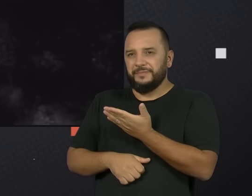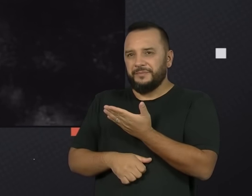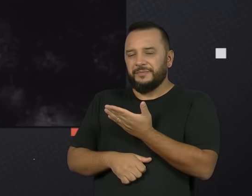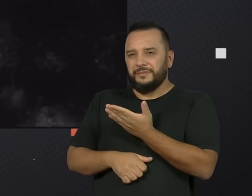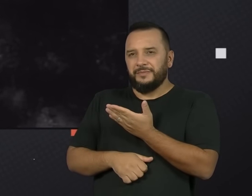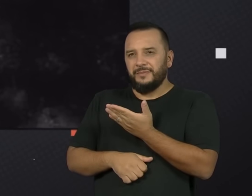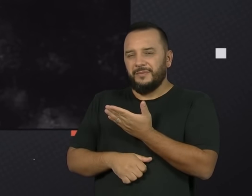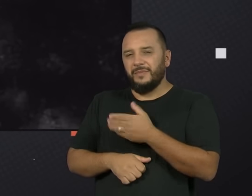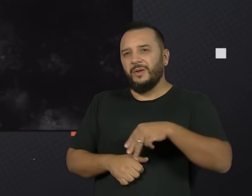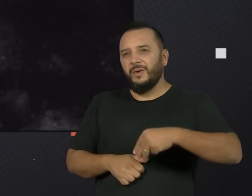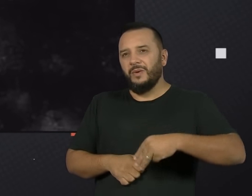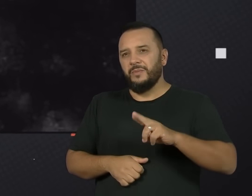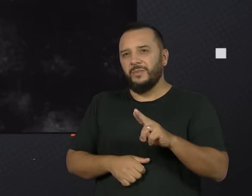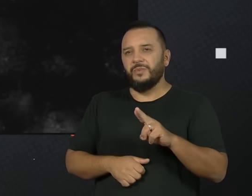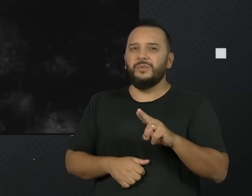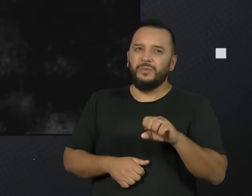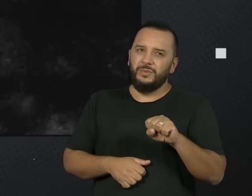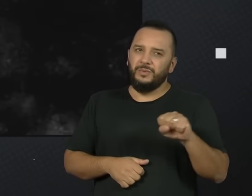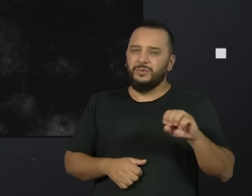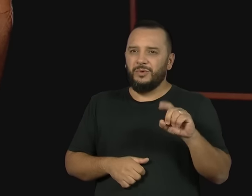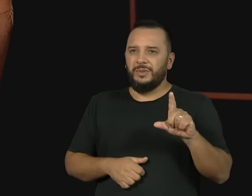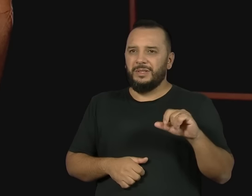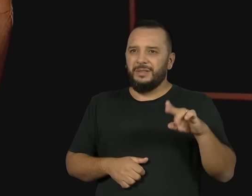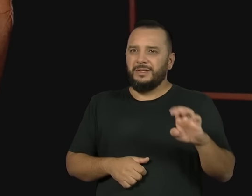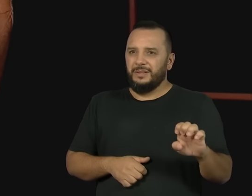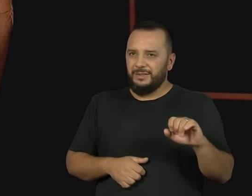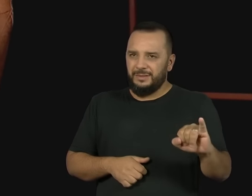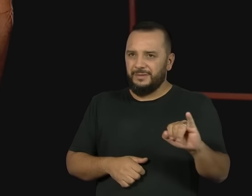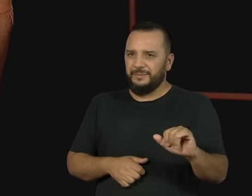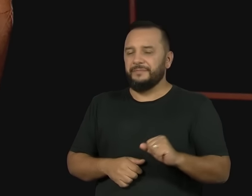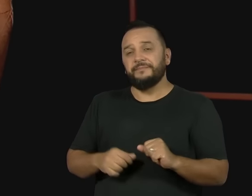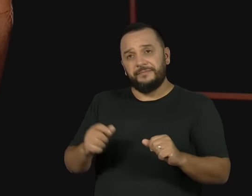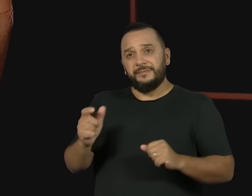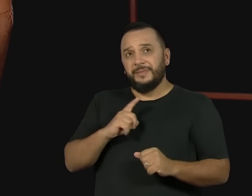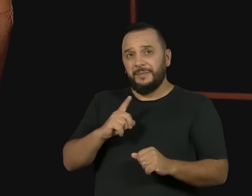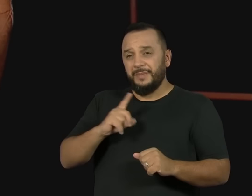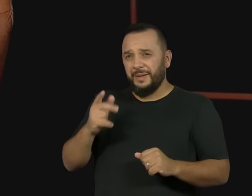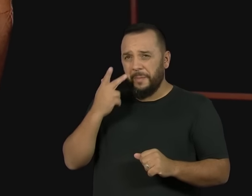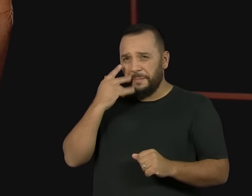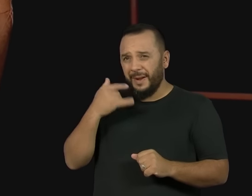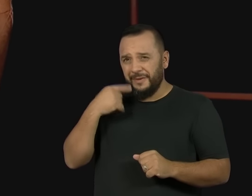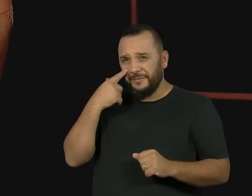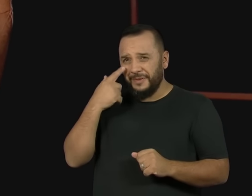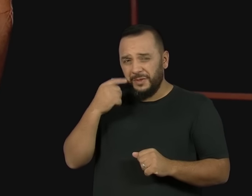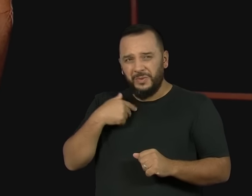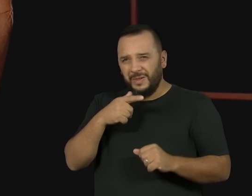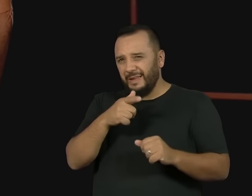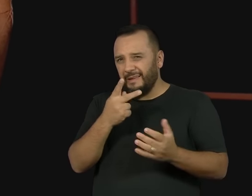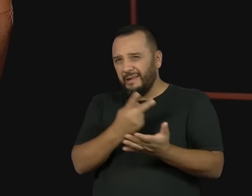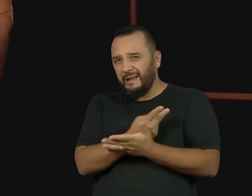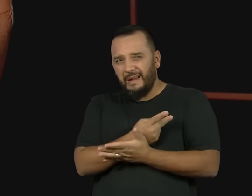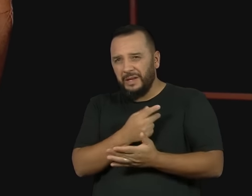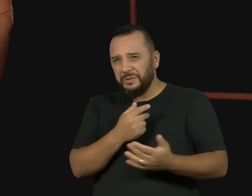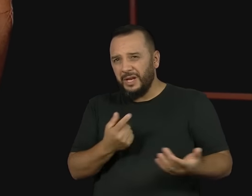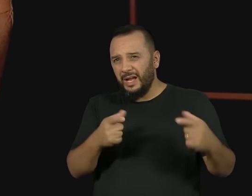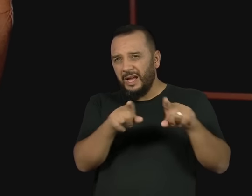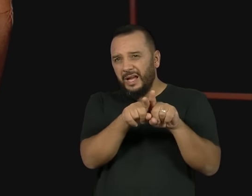é o que eles acreditaram. E quando meu pai viu a coisa indo para a coisa errada, ele se